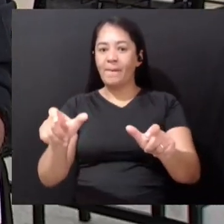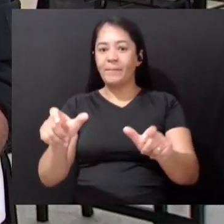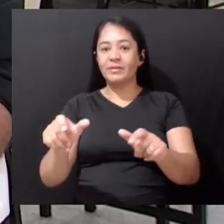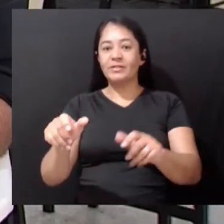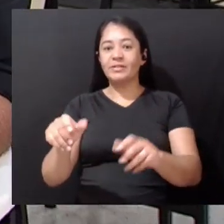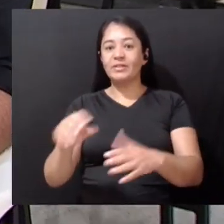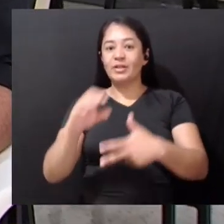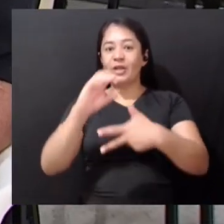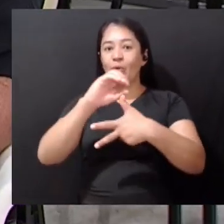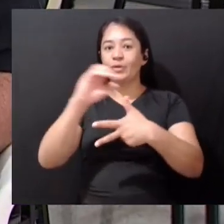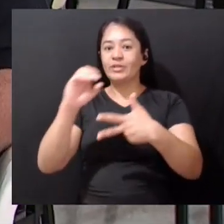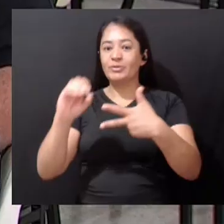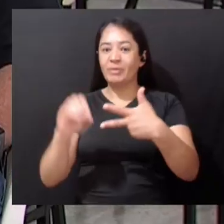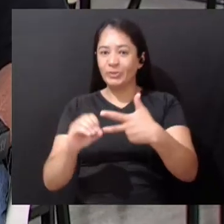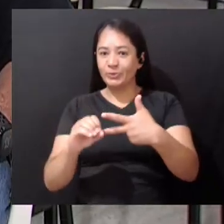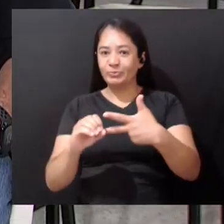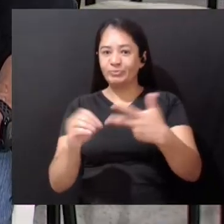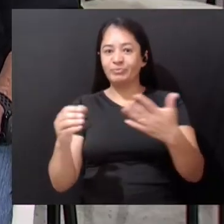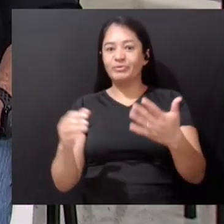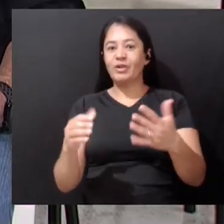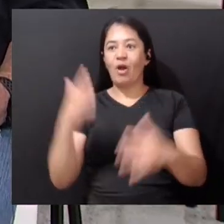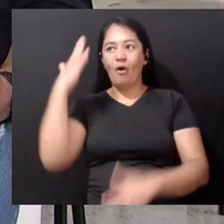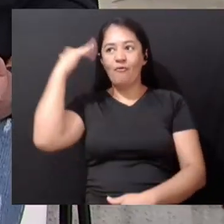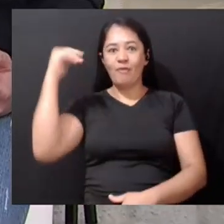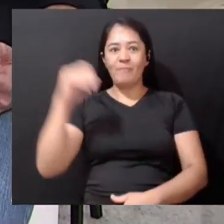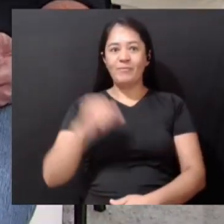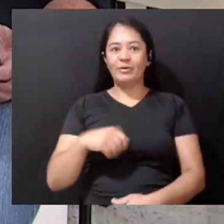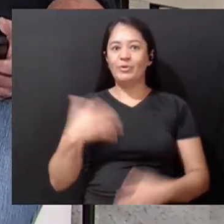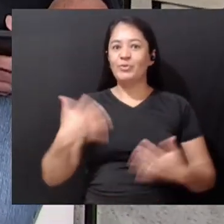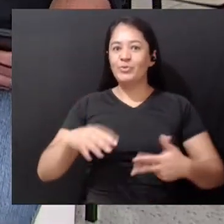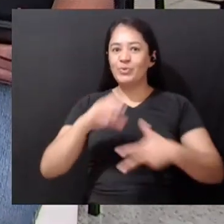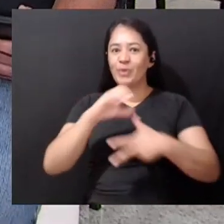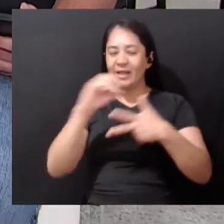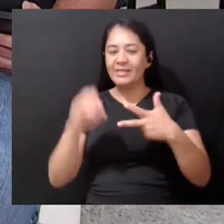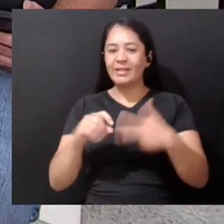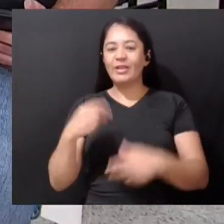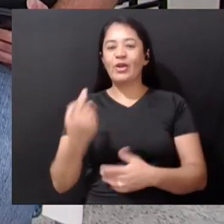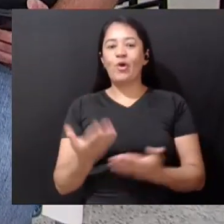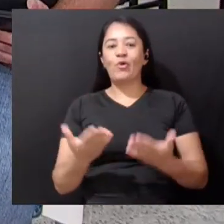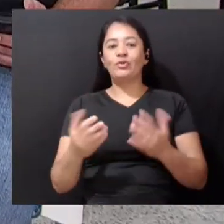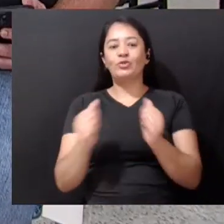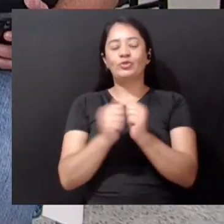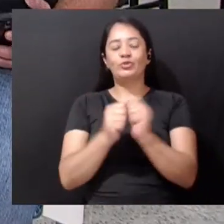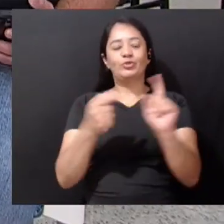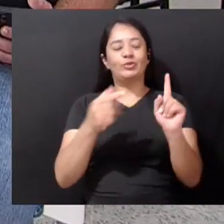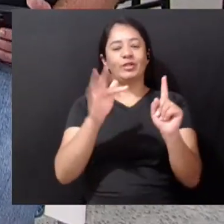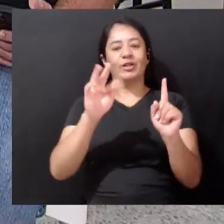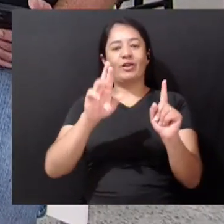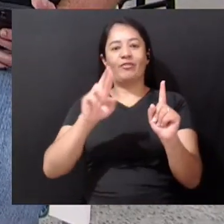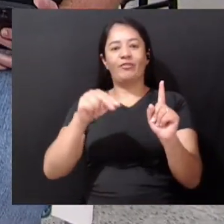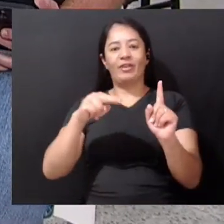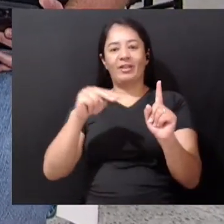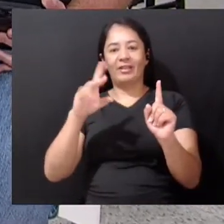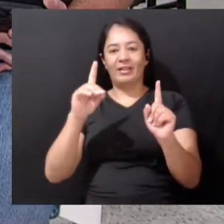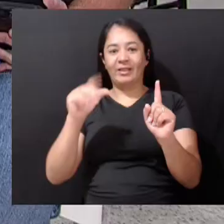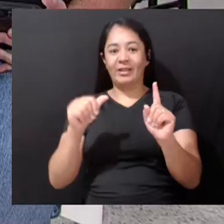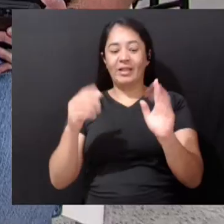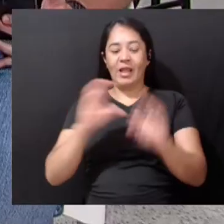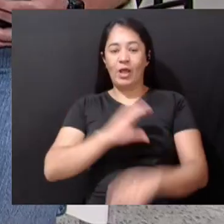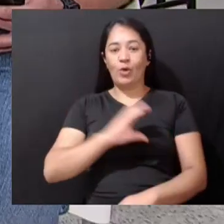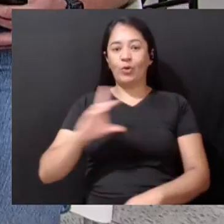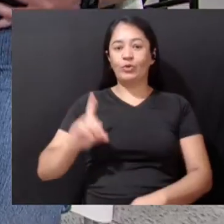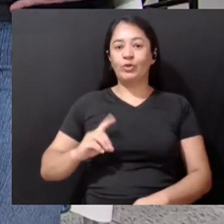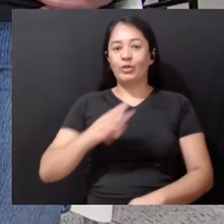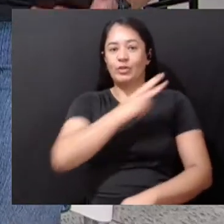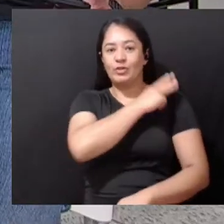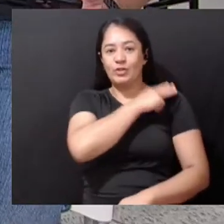Ensino Médio, o famoso Enem. Por isso eu estou aqui com a Fernanda Silveira, ela que é a coordenadora do ensino médio aqui de um colégio de Campinas, que